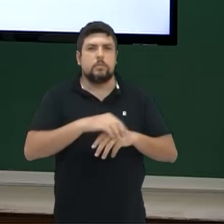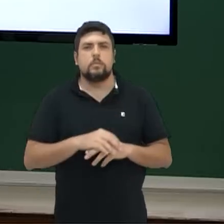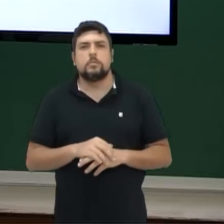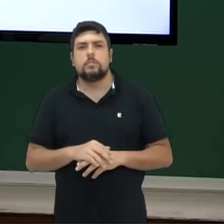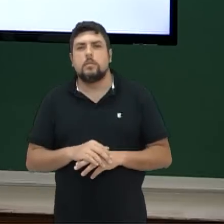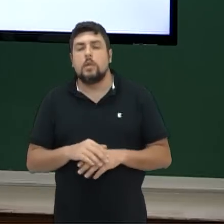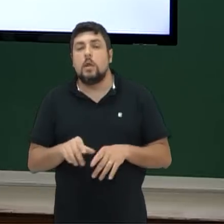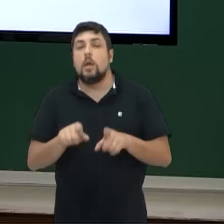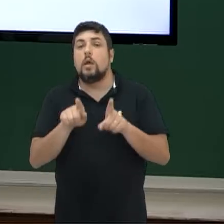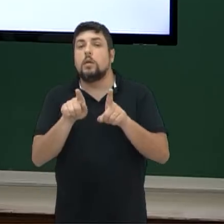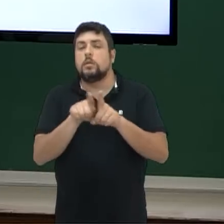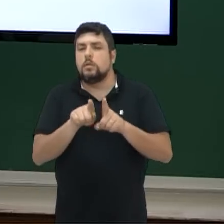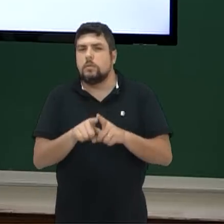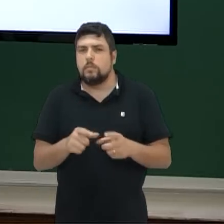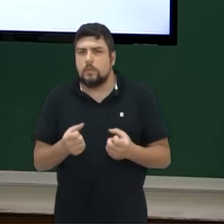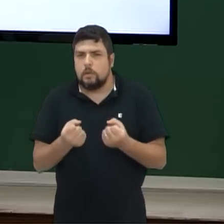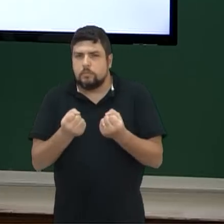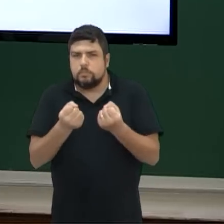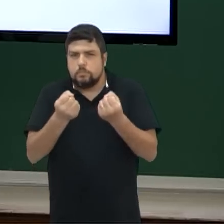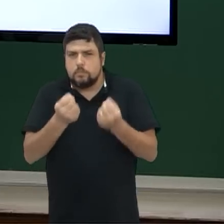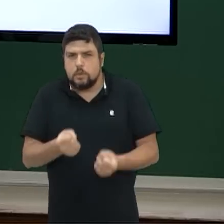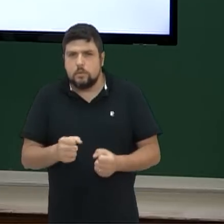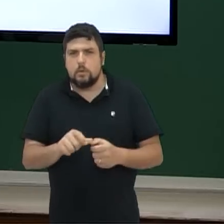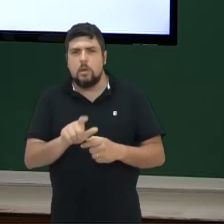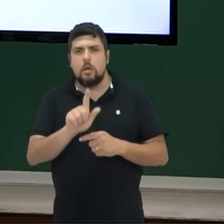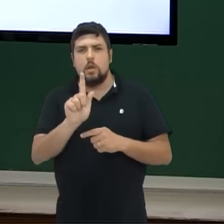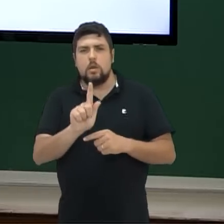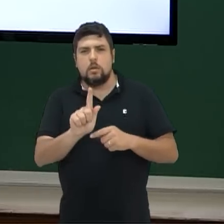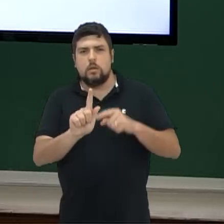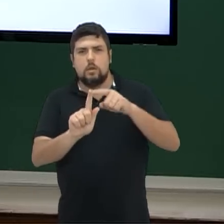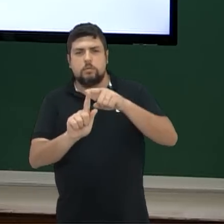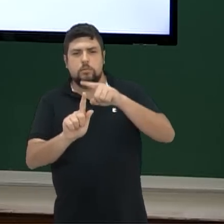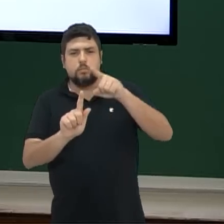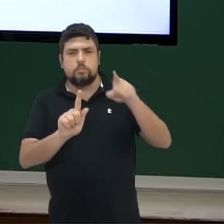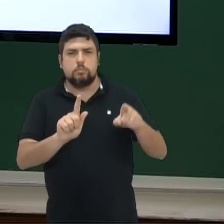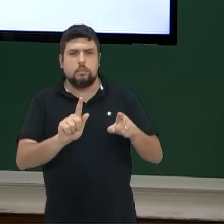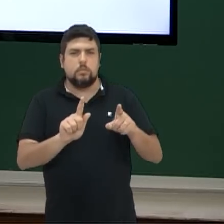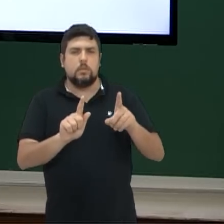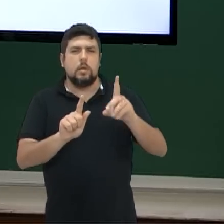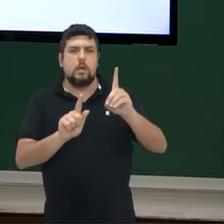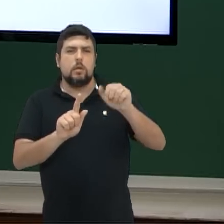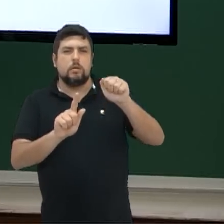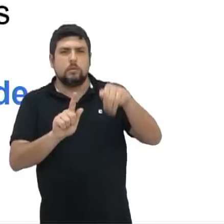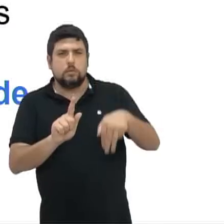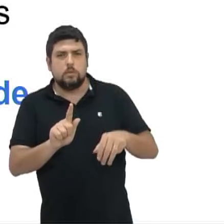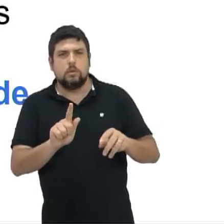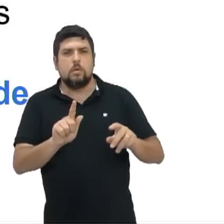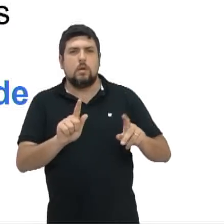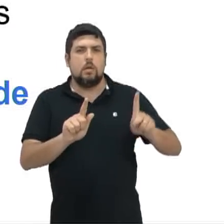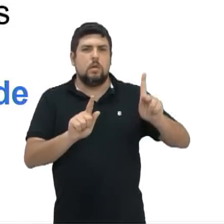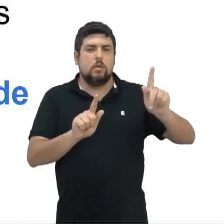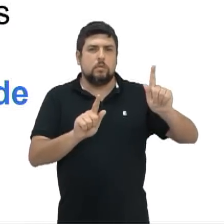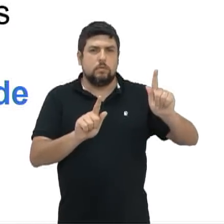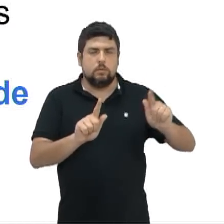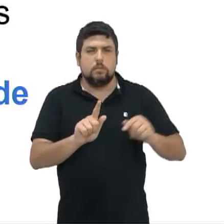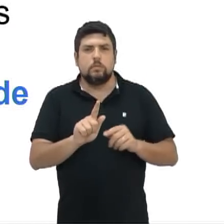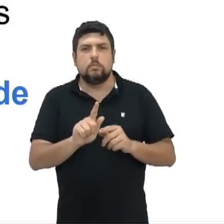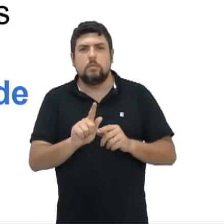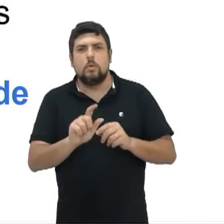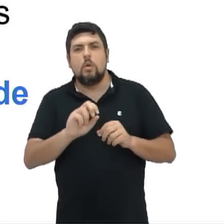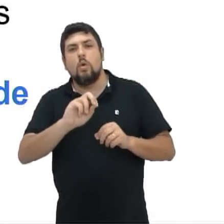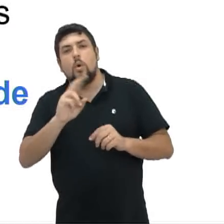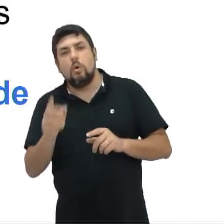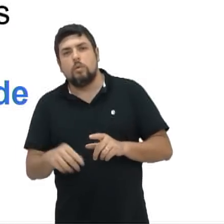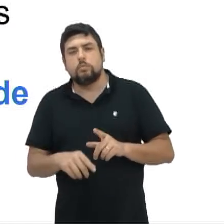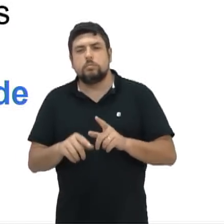tabelinha muito semelhante para transformar de grama em decagrama, hectograma, quilograma ou para baixo